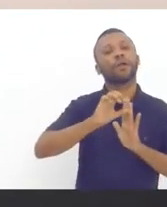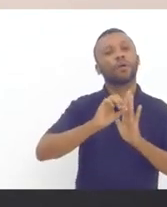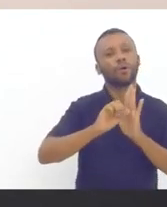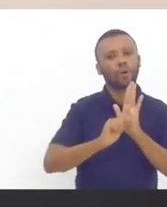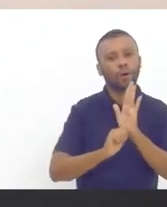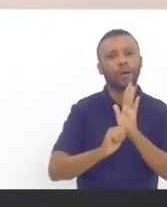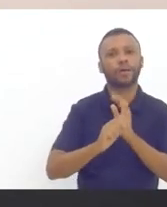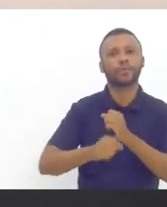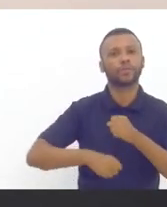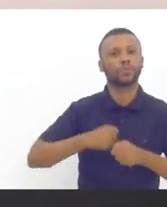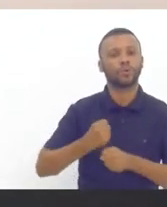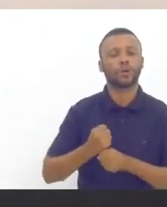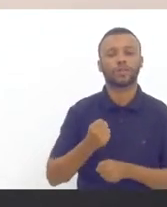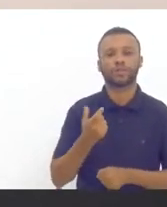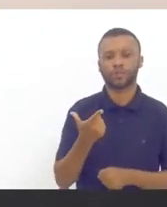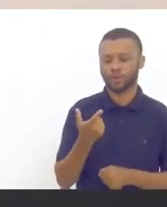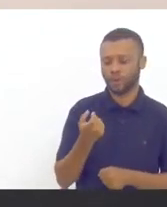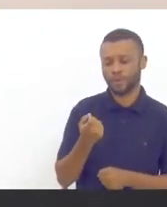23.